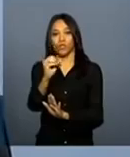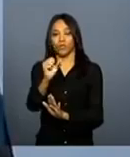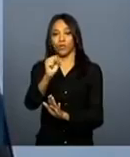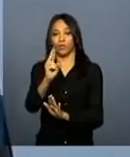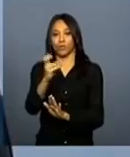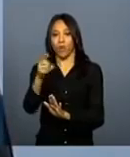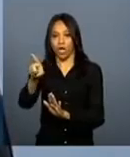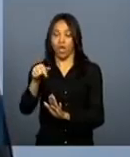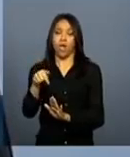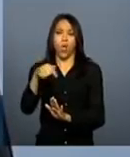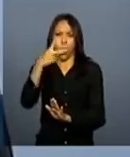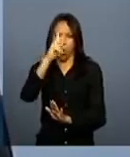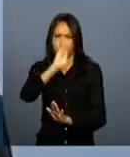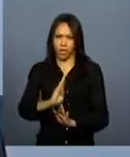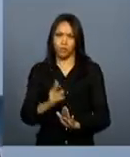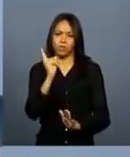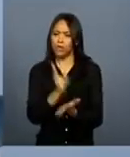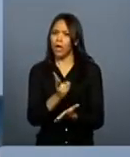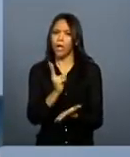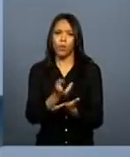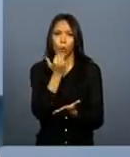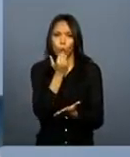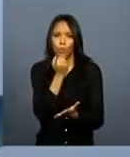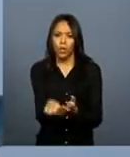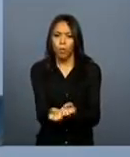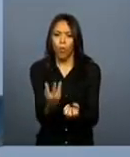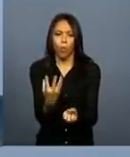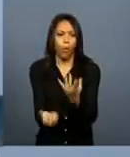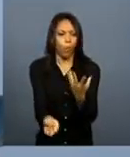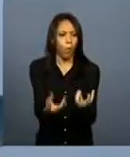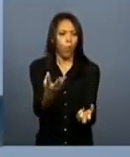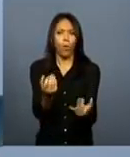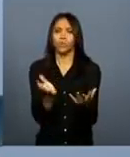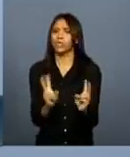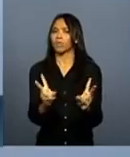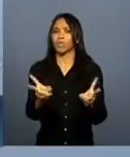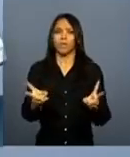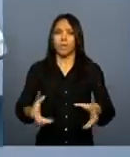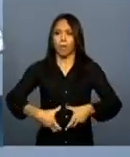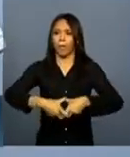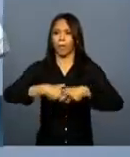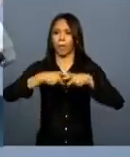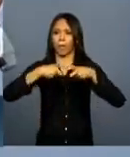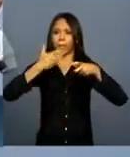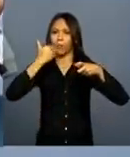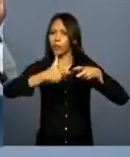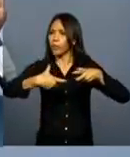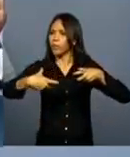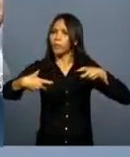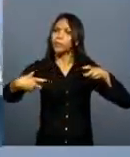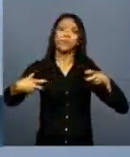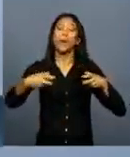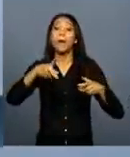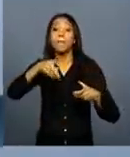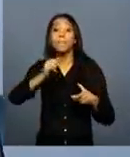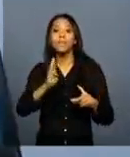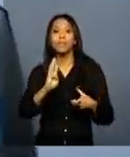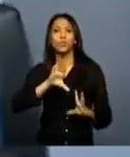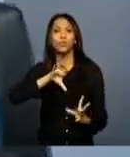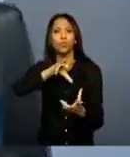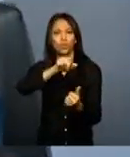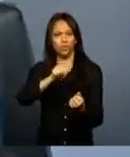Brasil sempre foi um grande produtor de comida e o povo passava fome. O Brasil sempre foi um país de abundância, um dos maiores PIBs do mundo, e o